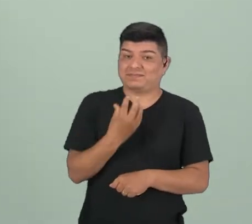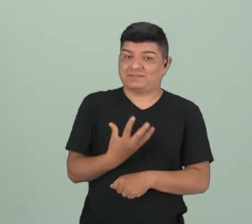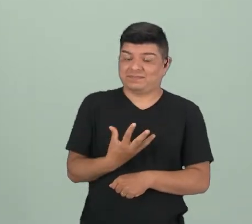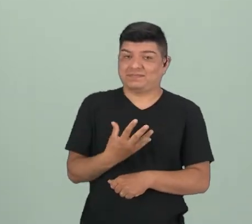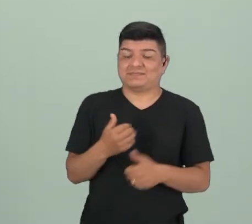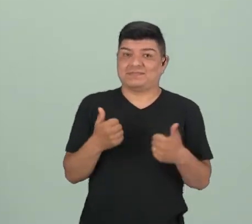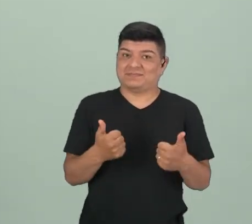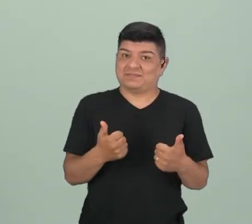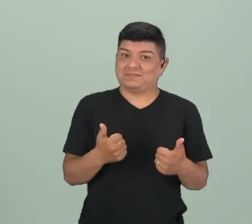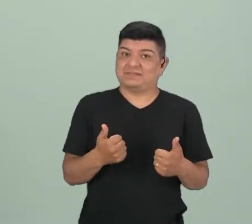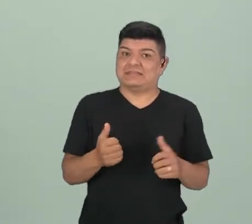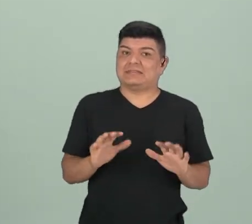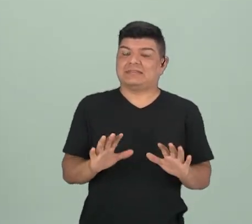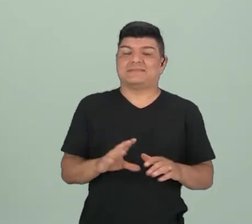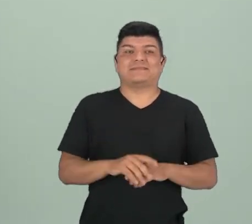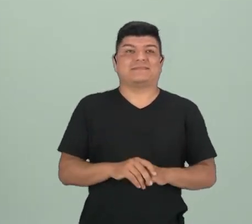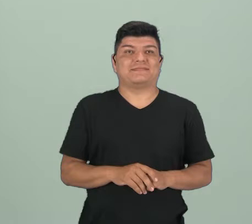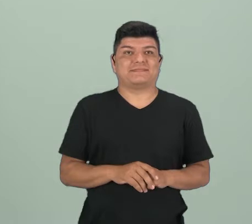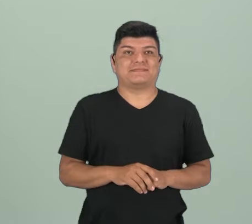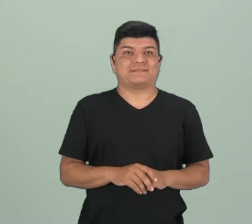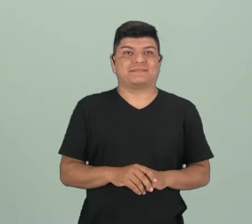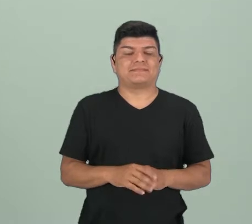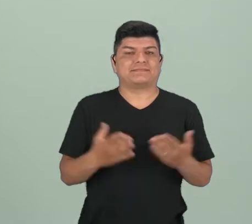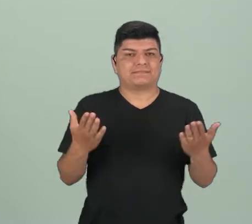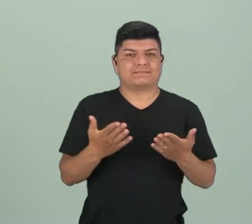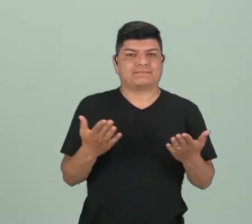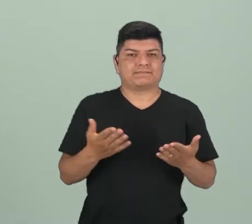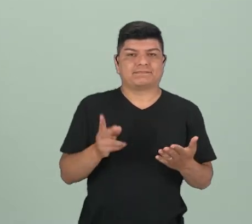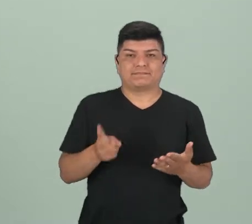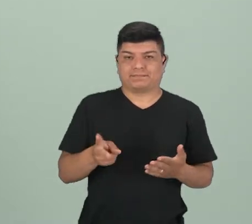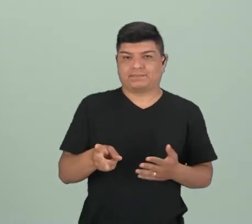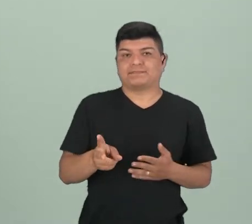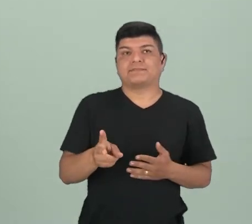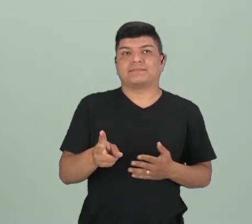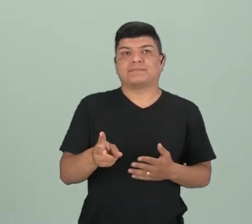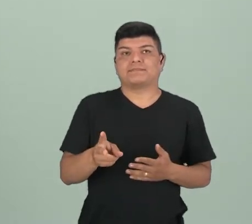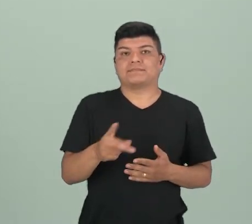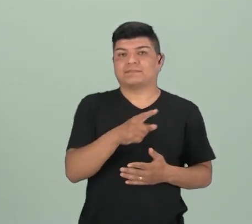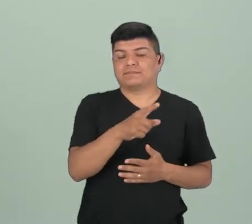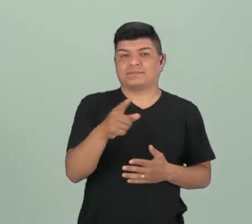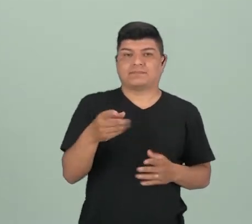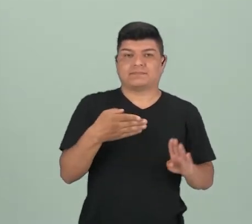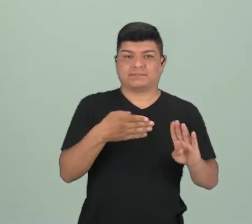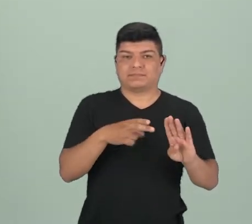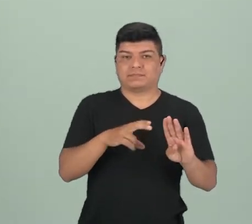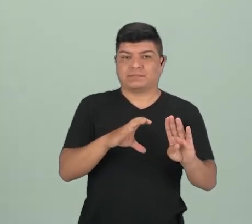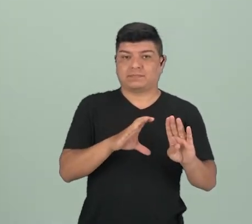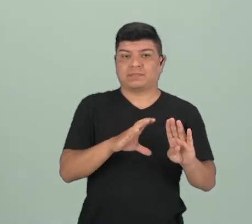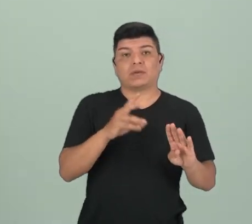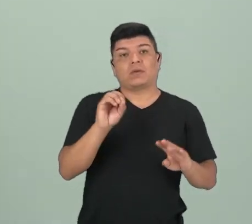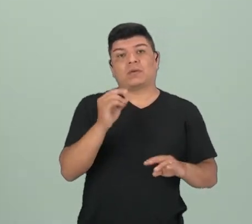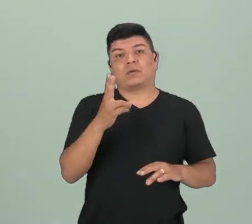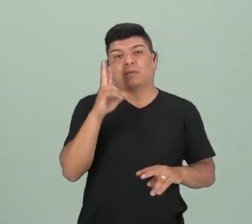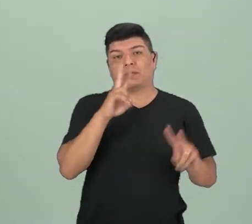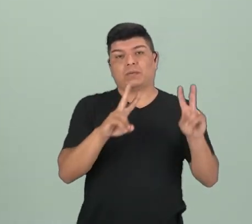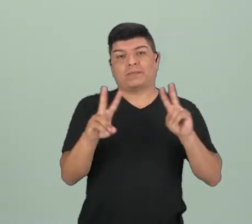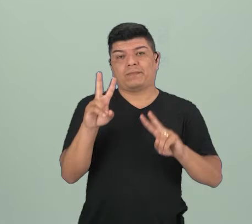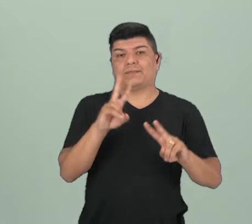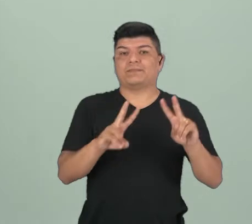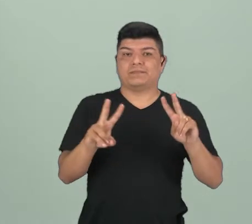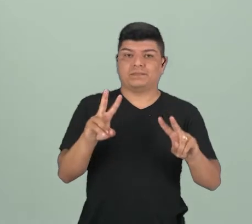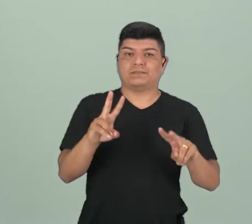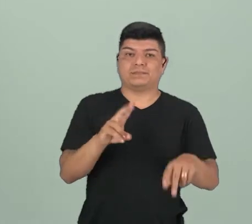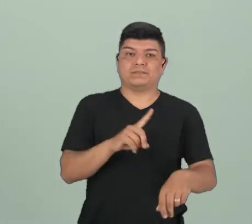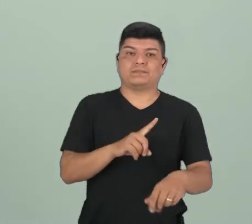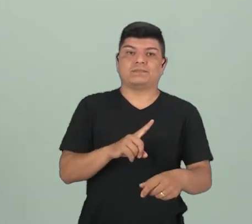hein? Tomara, né? Então, galerinha, hoje nós vamos continuar, né? Para quem acessou pelo portal Educa ou visualizou nossa aula, assistiu em